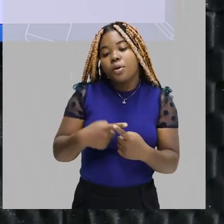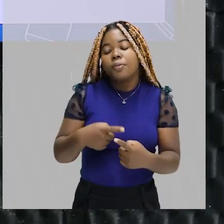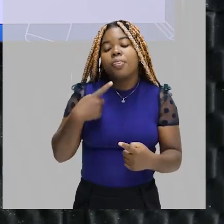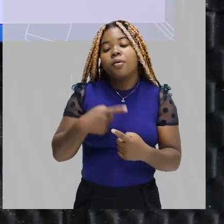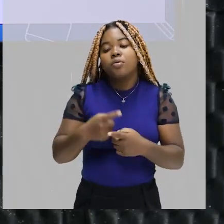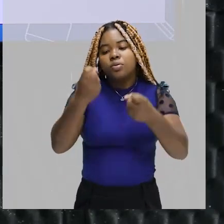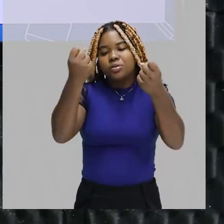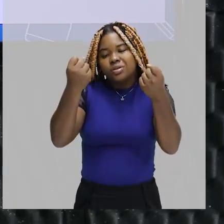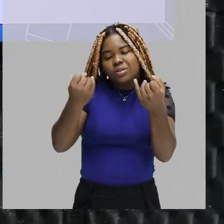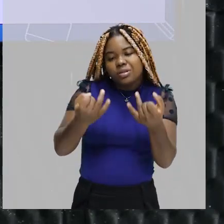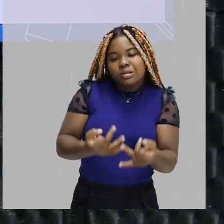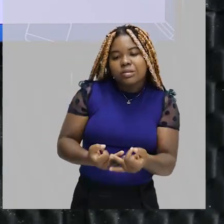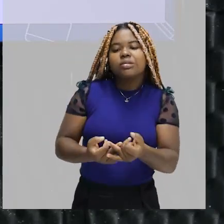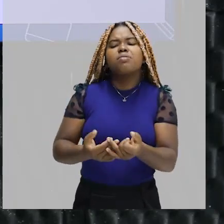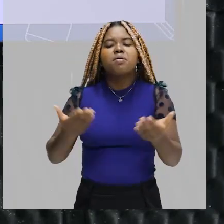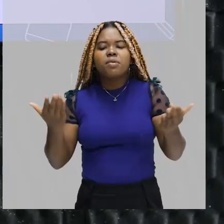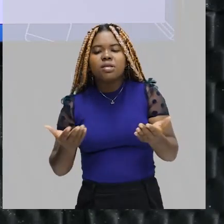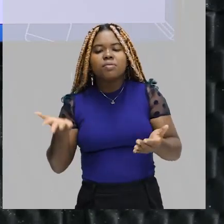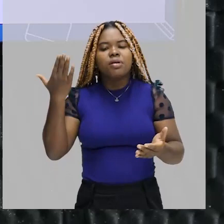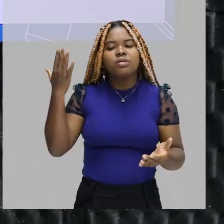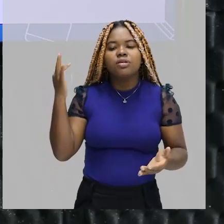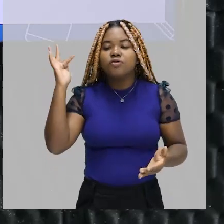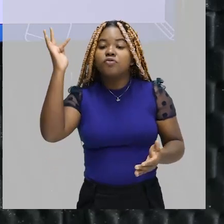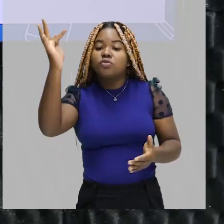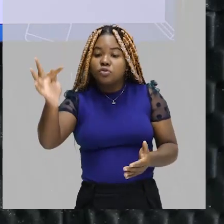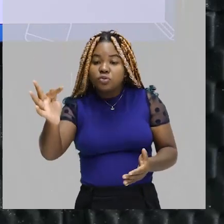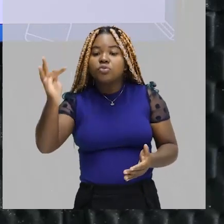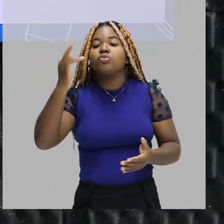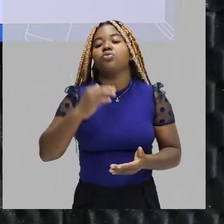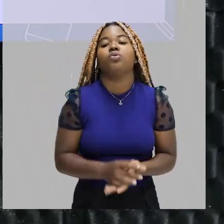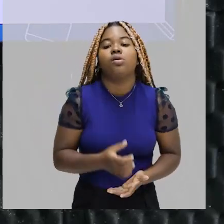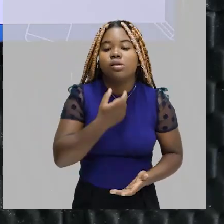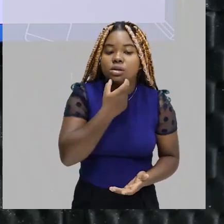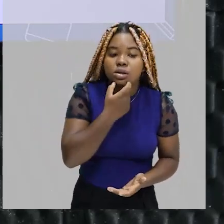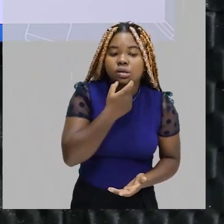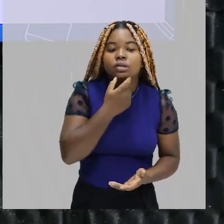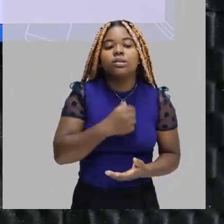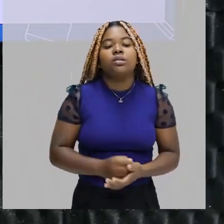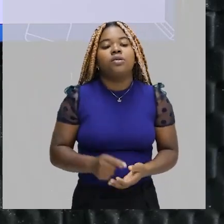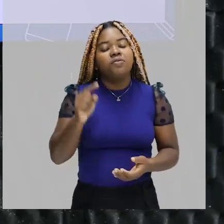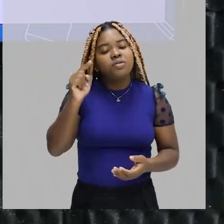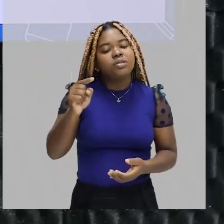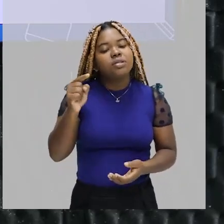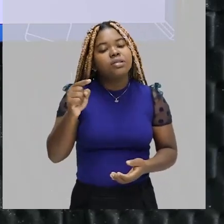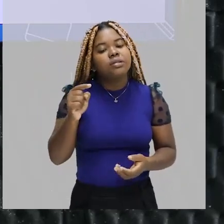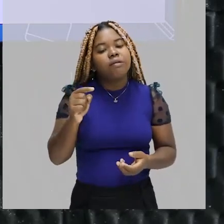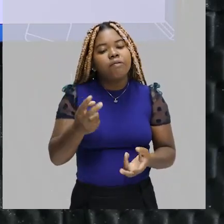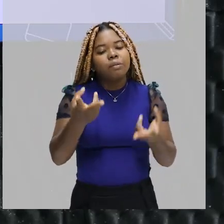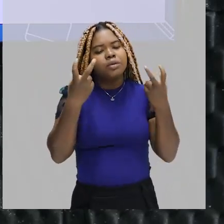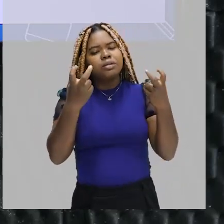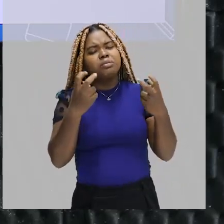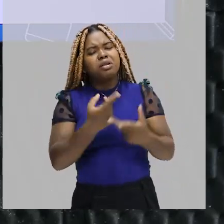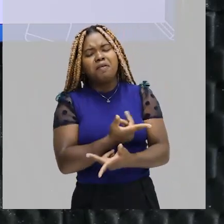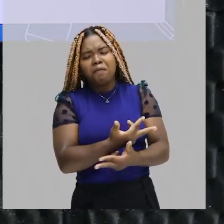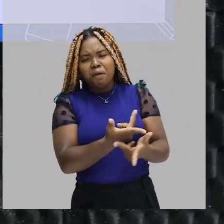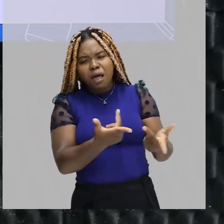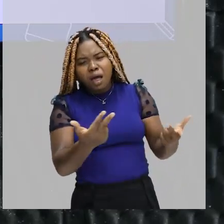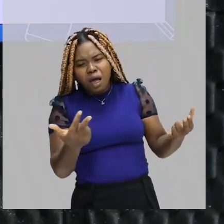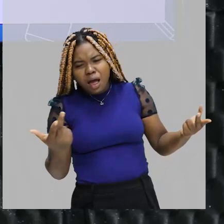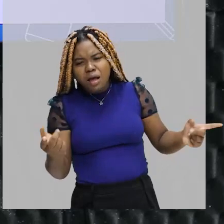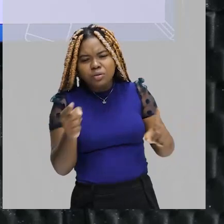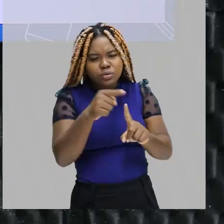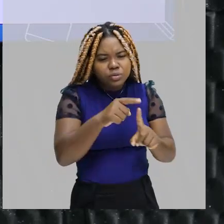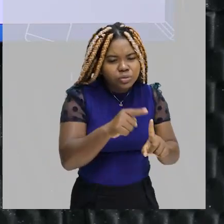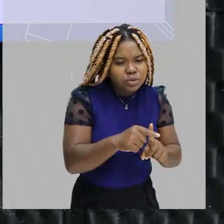verbal em inglês, vocês vão observar que existem várias representações ou várias formas de indicar